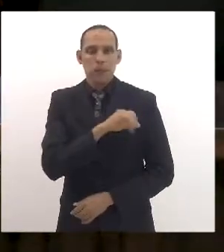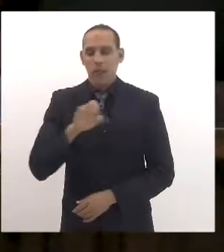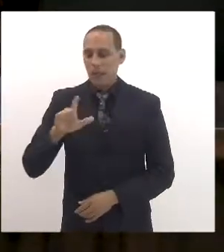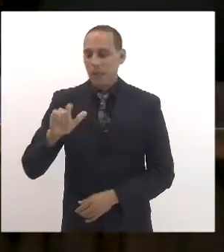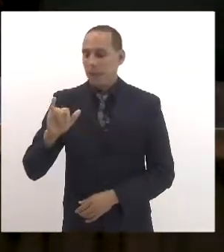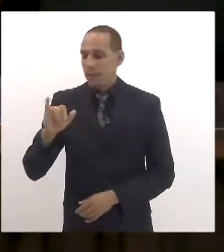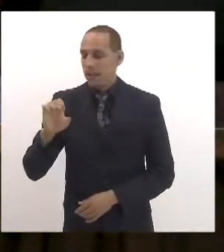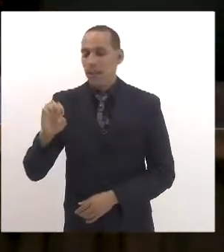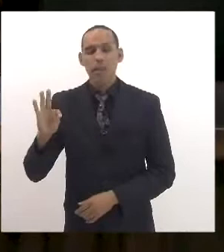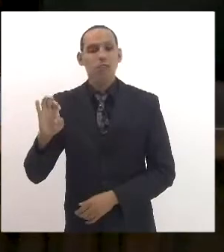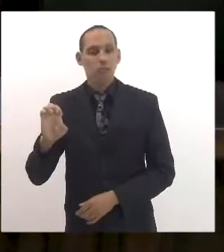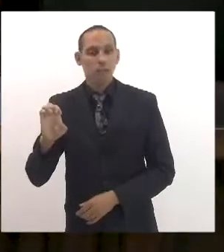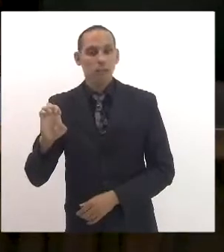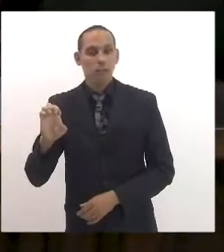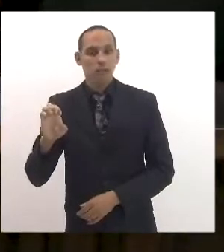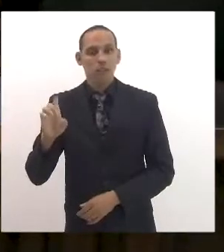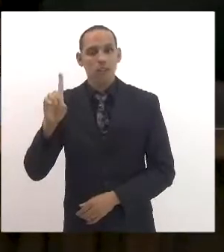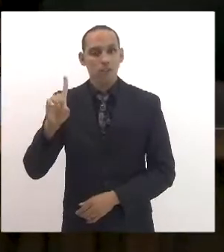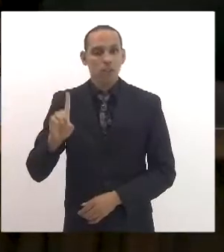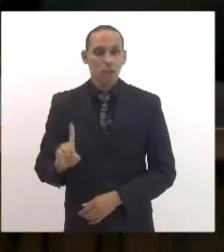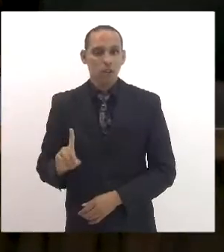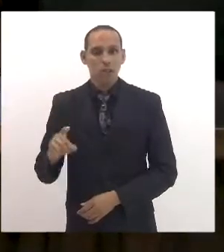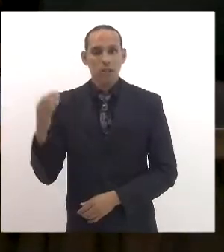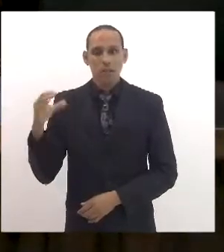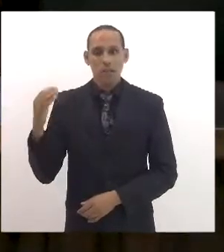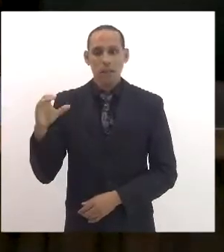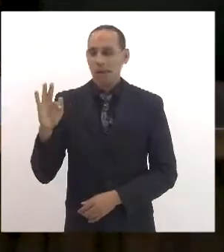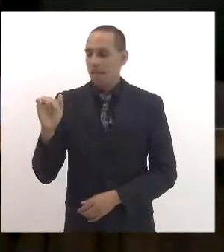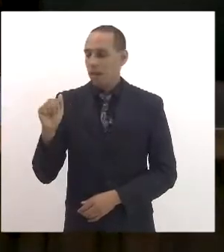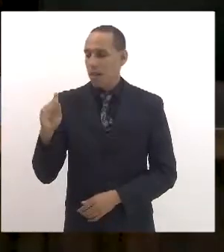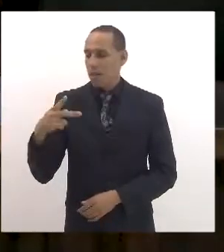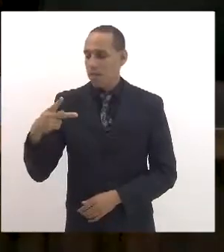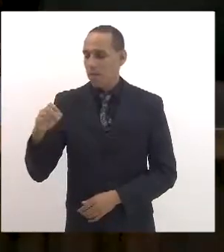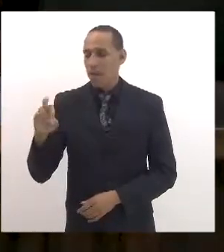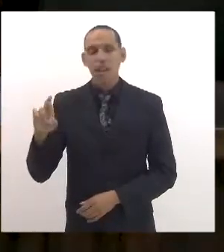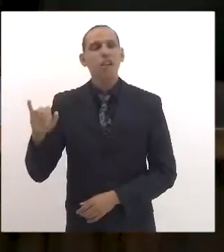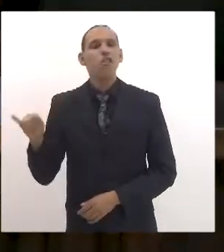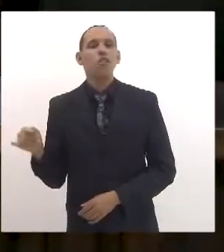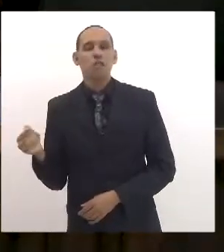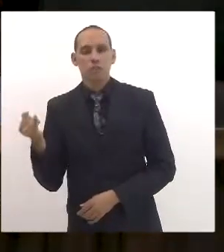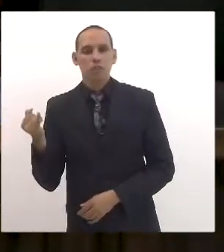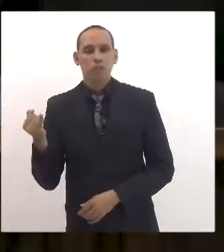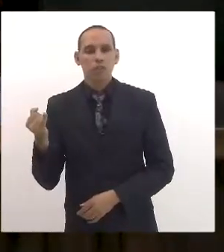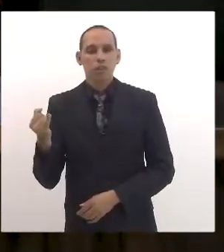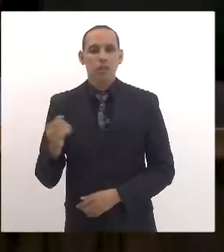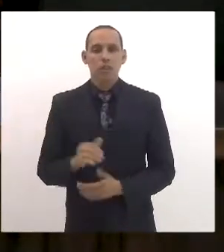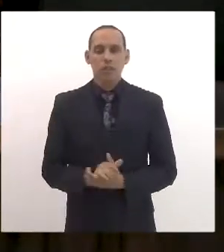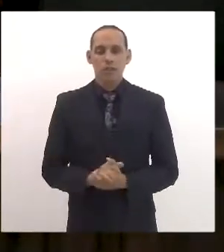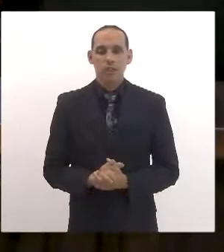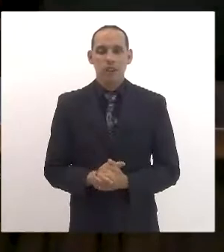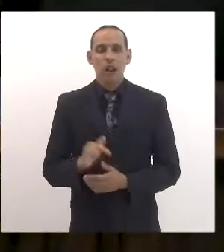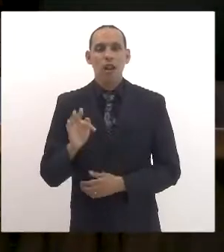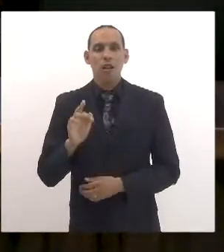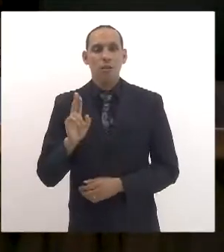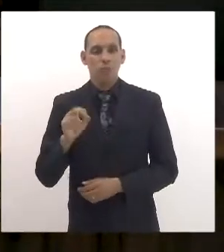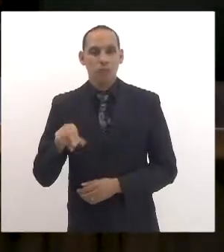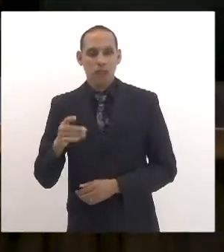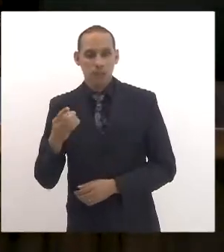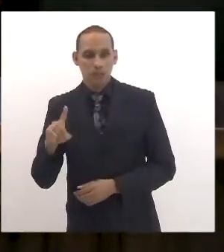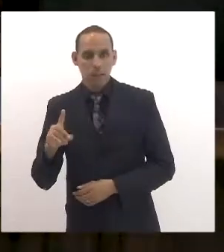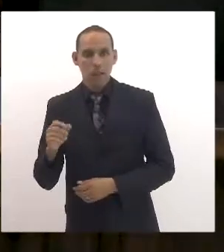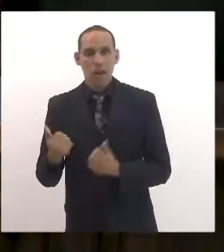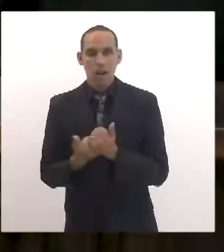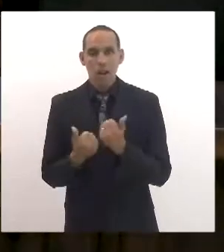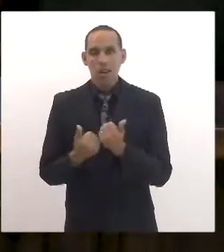Eliette Bosquela, diretora científica da FAPERJ, Fundação de Amparo à Pesquisa do Estado do Rio de Janeiro, Marcelo